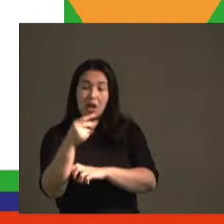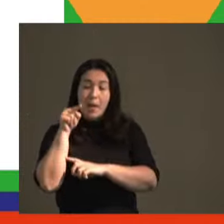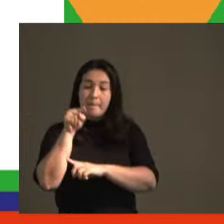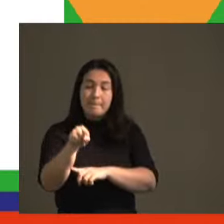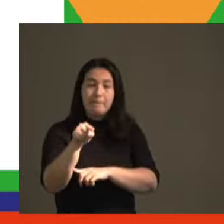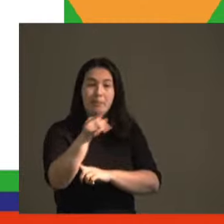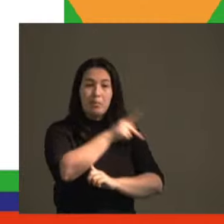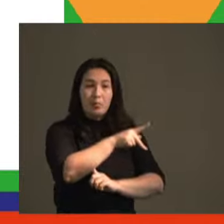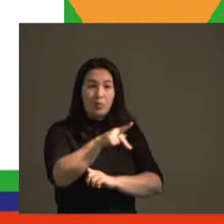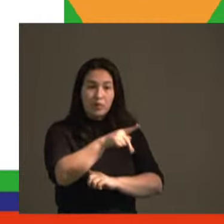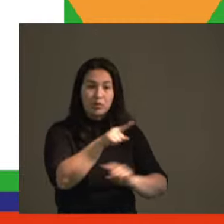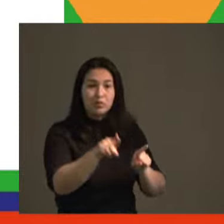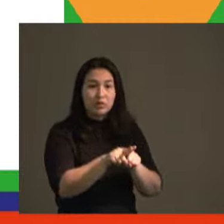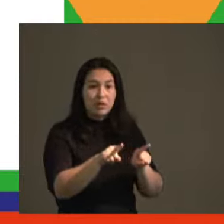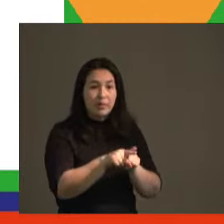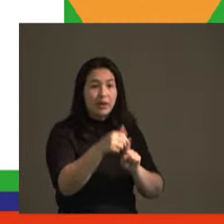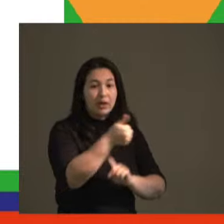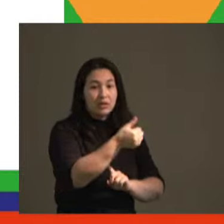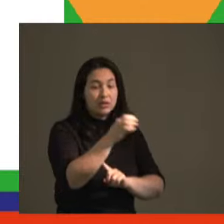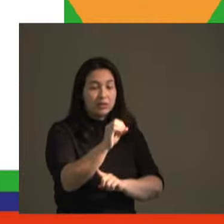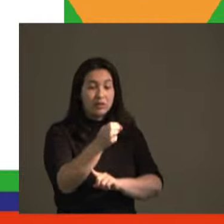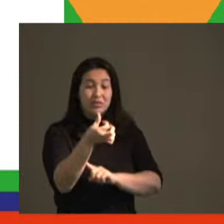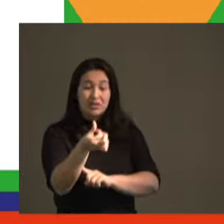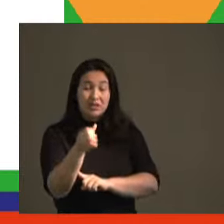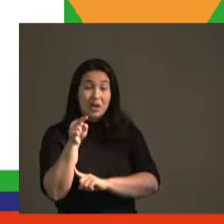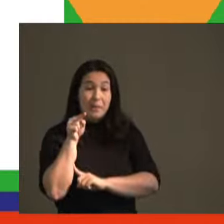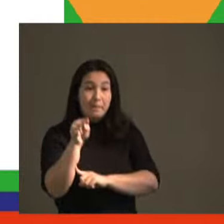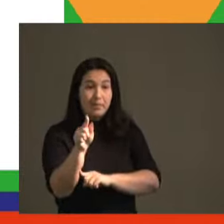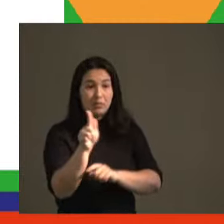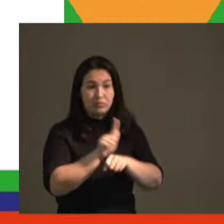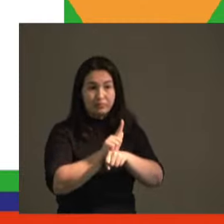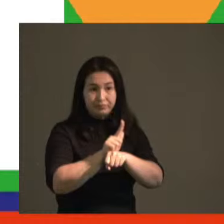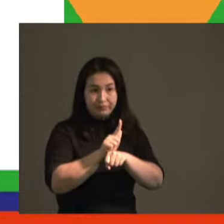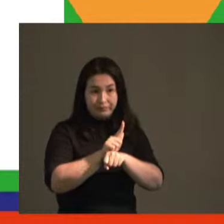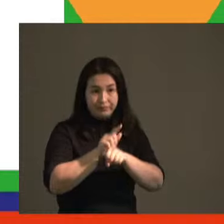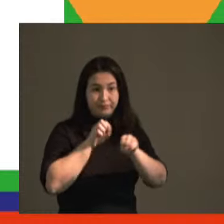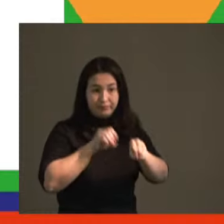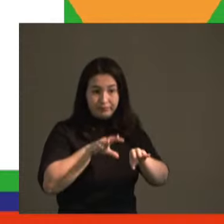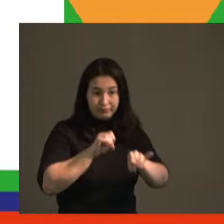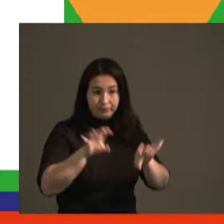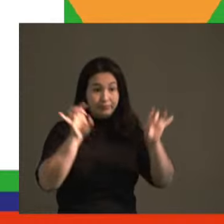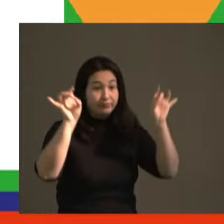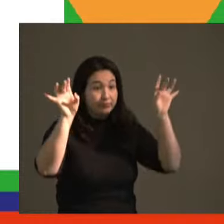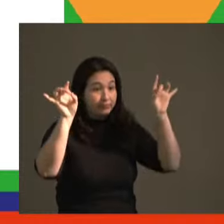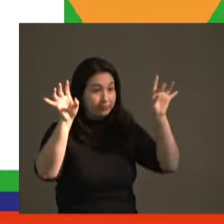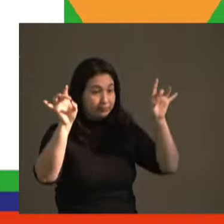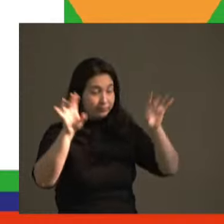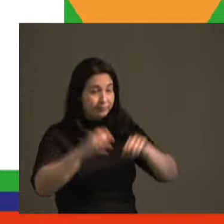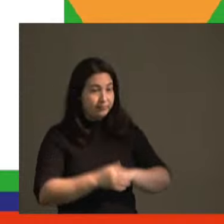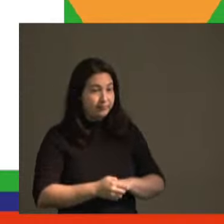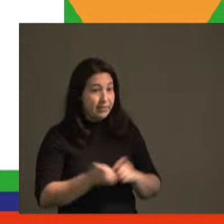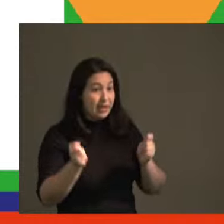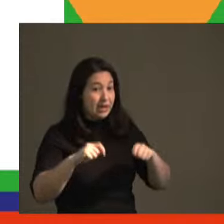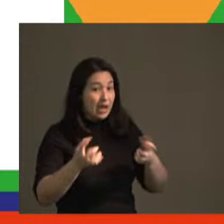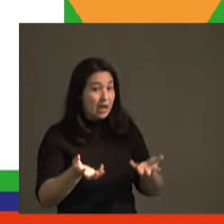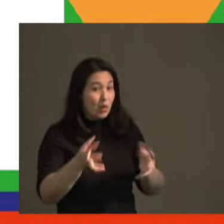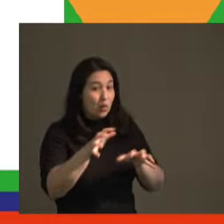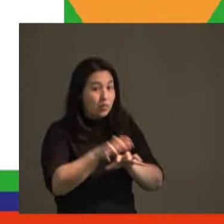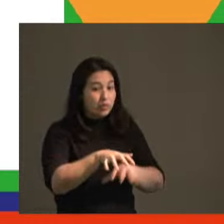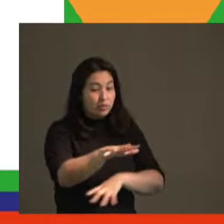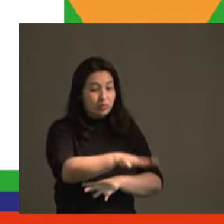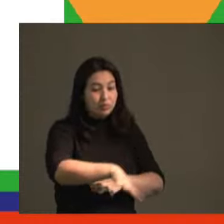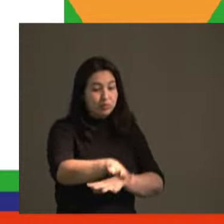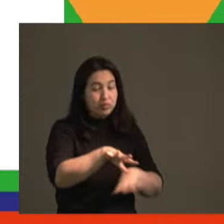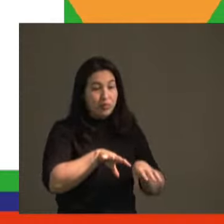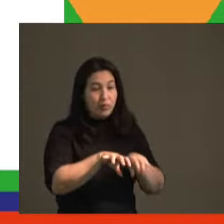e 106 mil gestores em educação especial, na perspectiva inclusiva, pela Rede Nacional